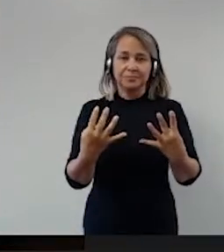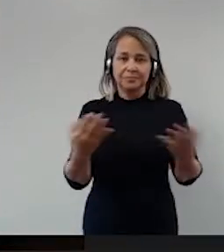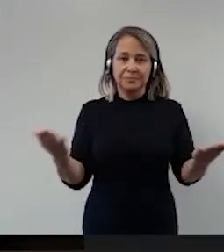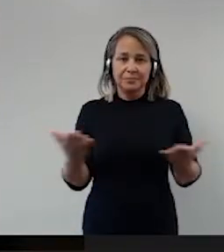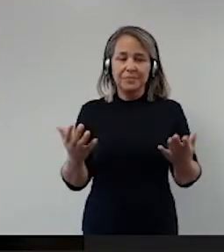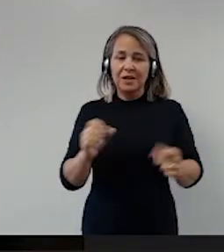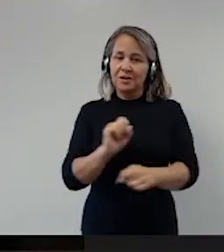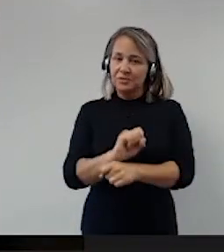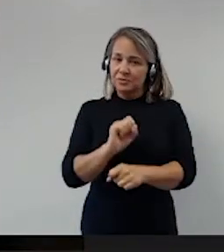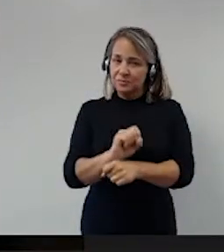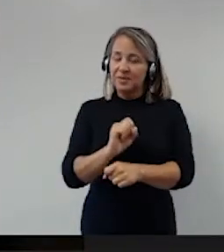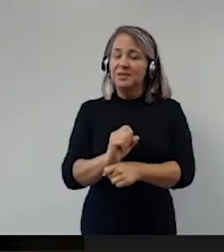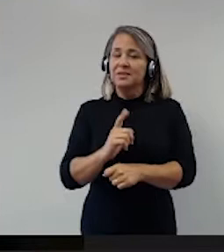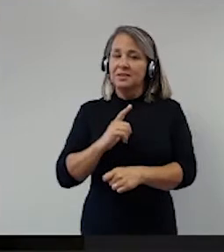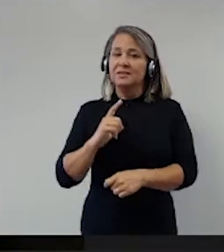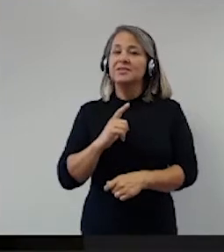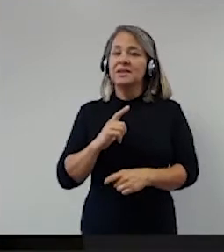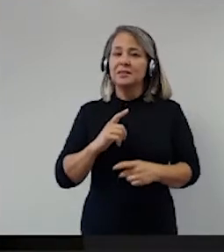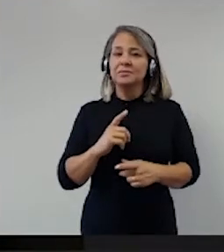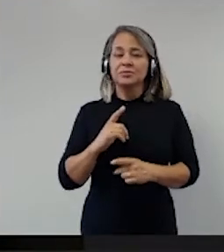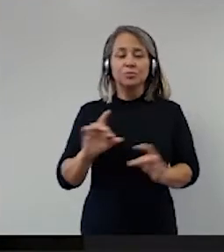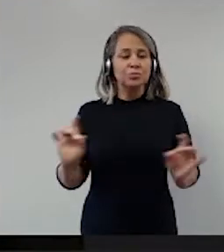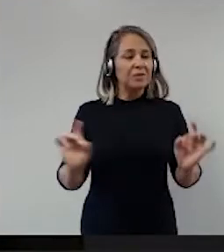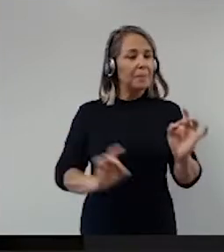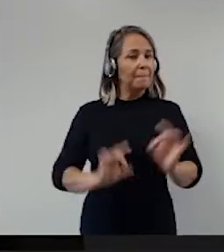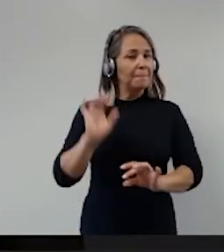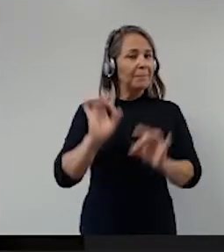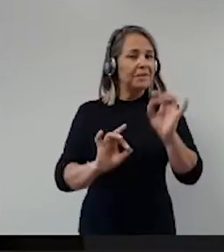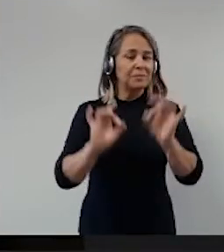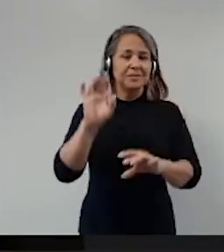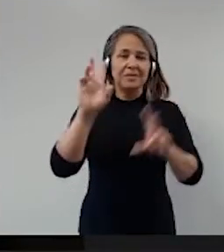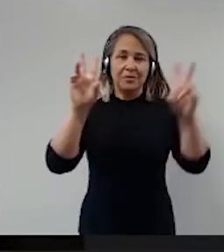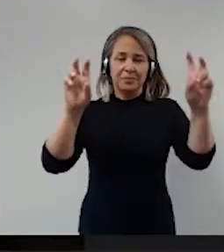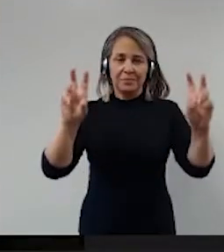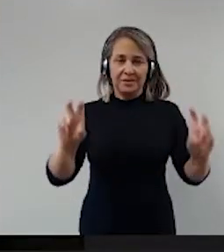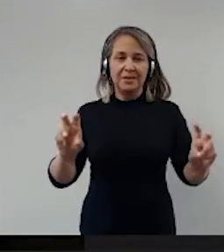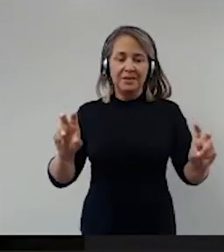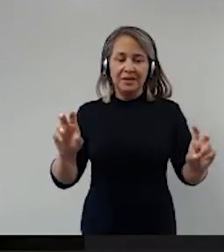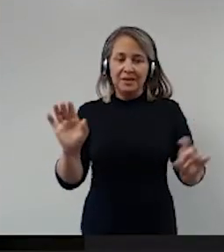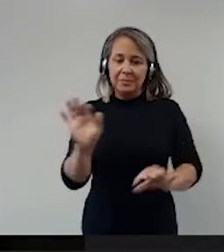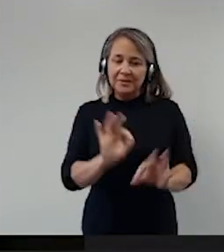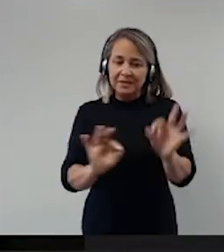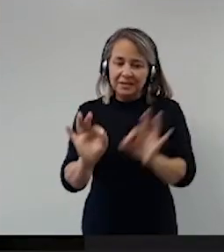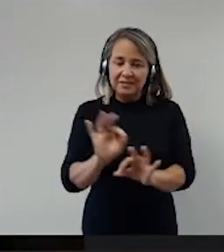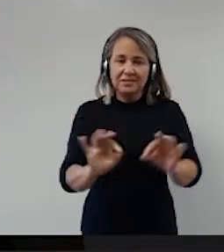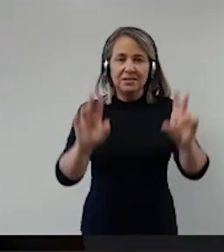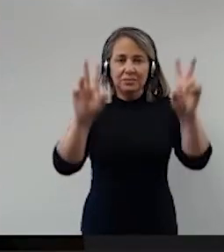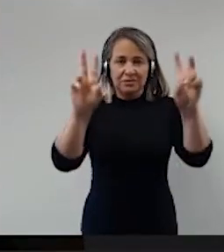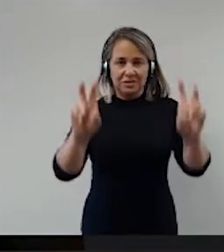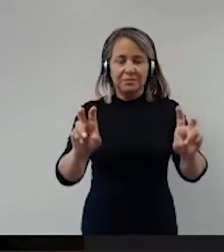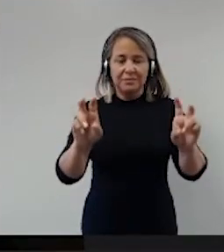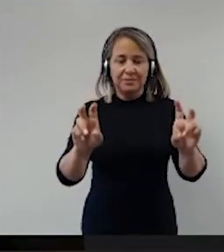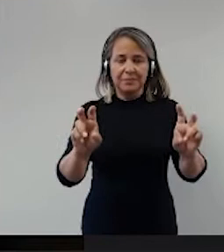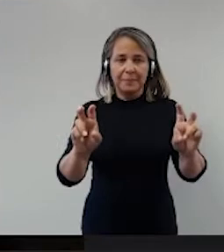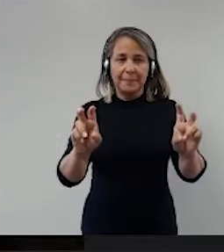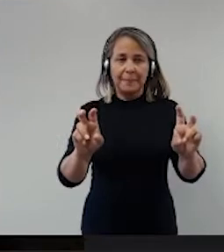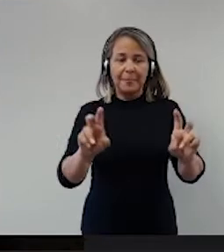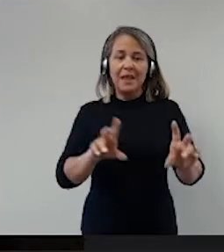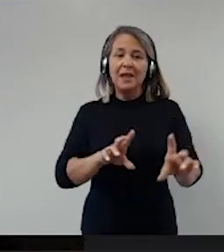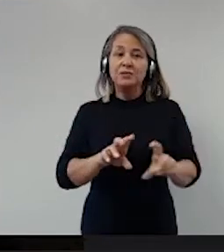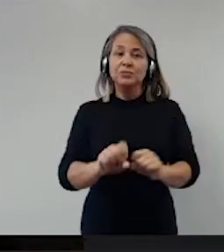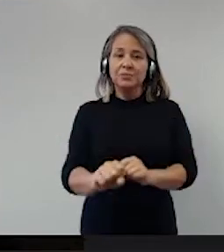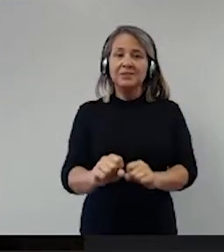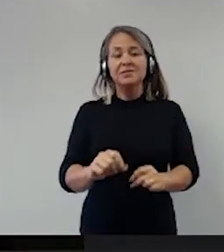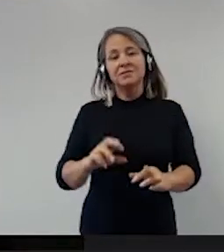e espero que tenhamos um excelente painel. E para tratar sobre esse tema, né, sobre superação